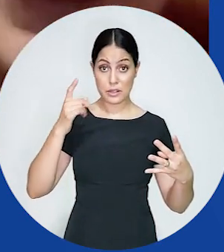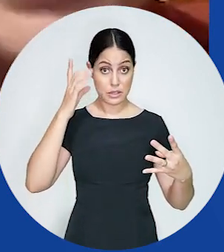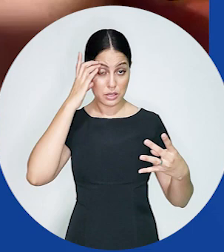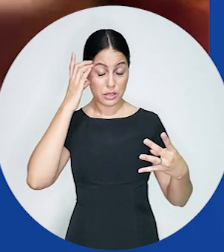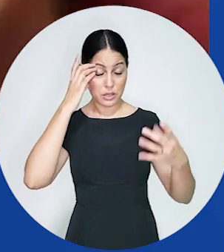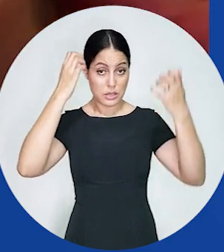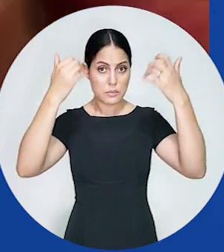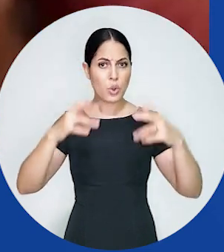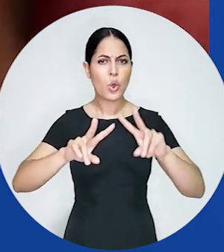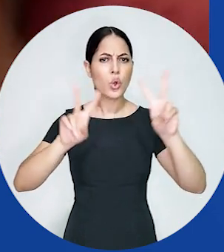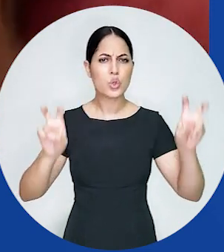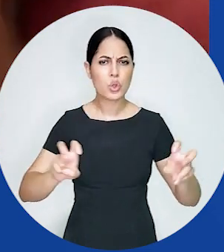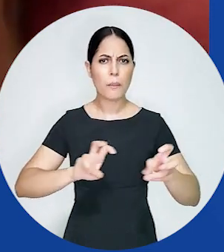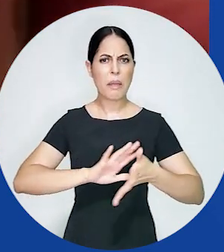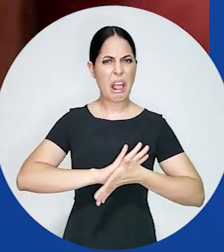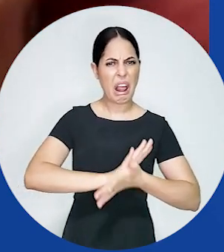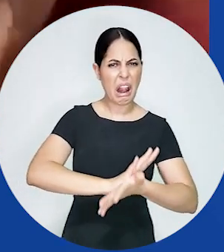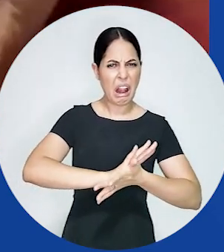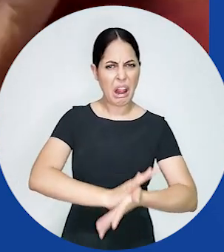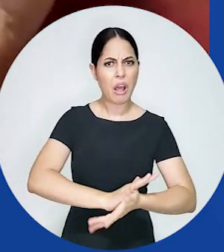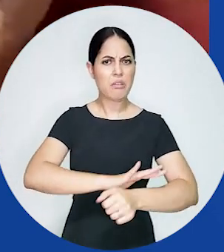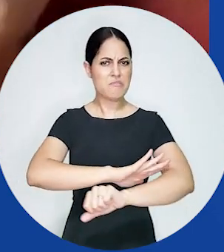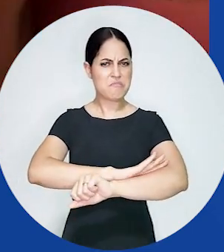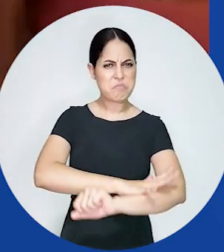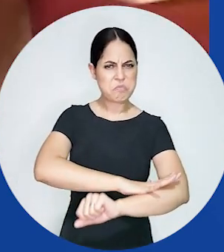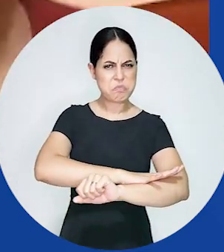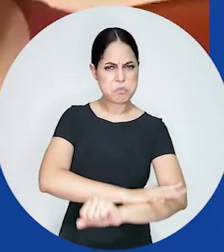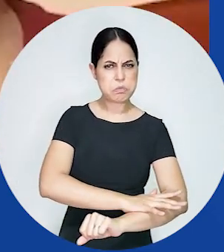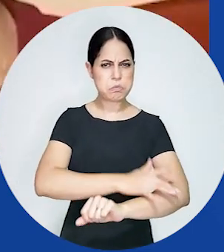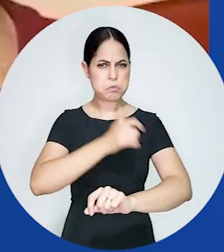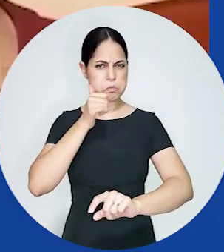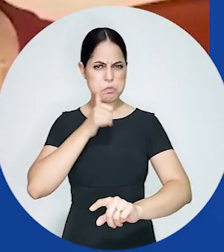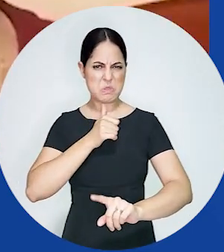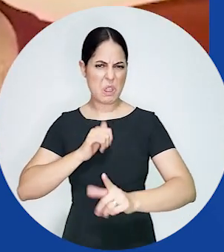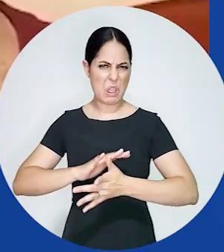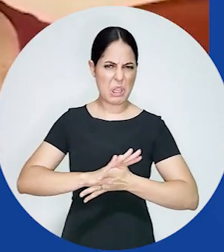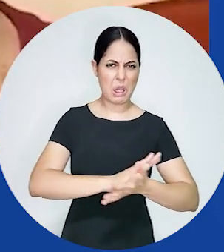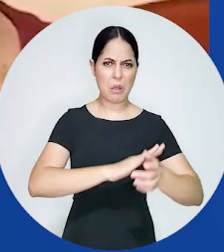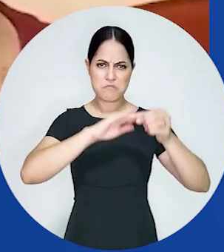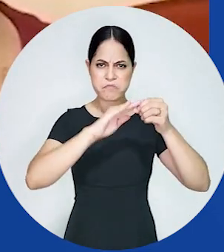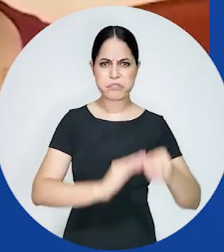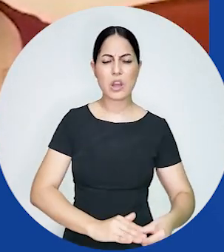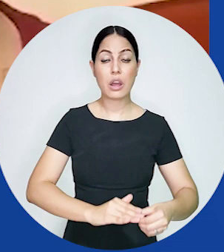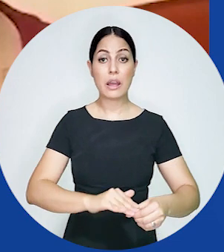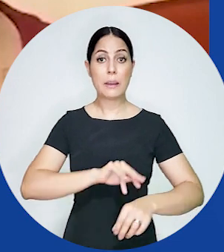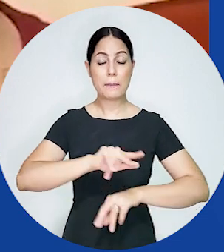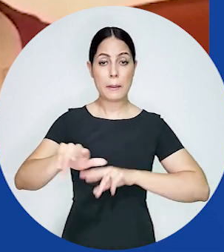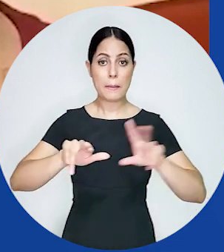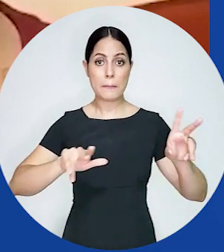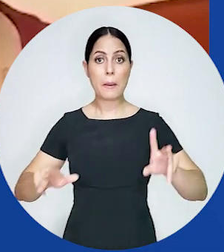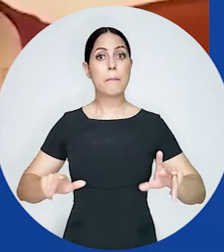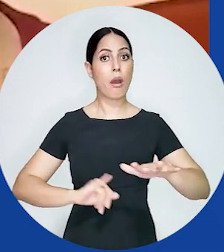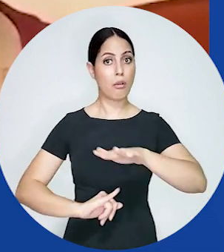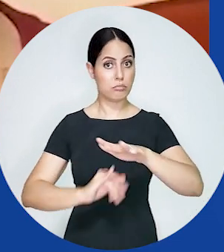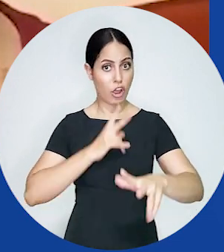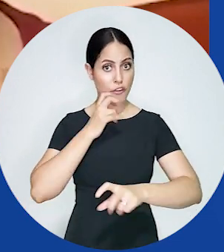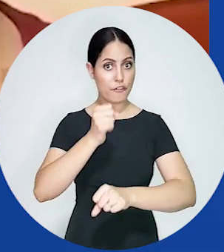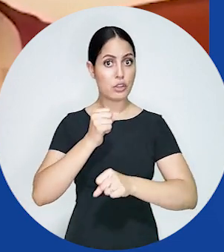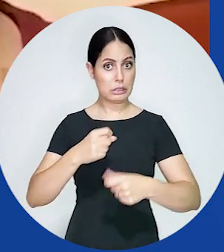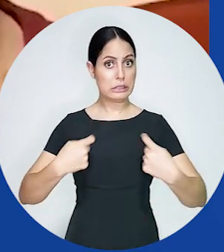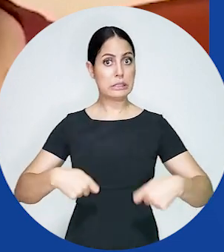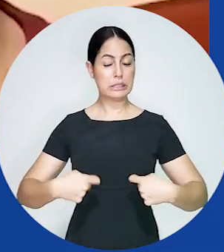que inclusive tratou do racismo, misoginia, período da ditadura e a necessidade de fortalecimento